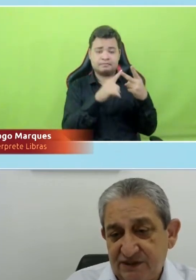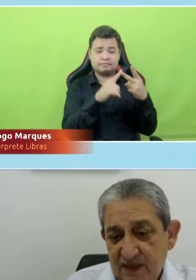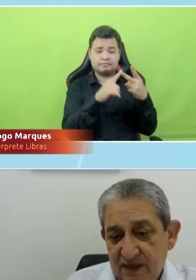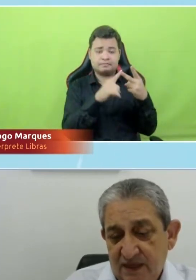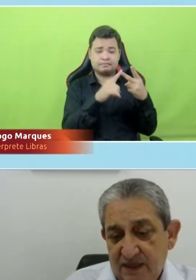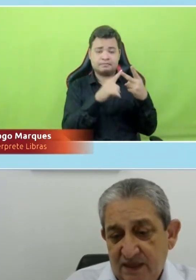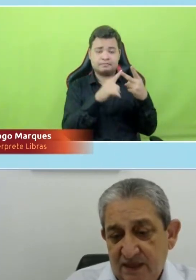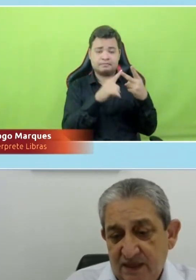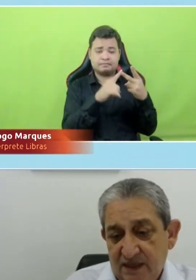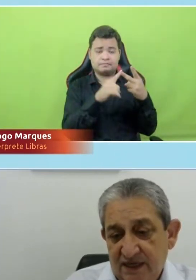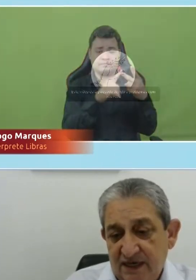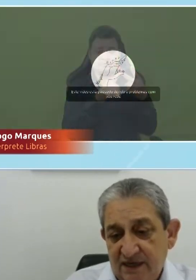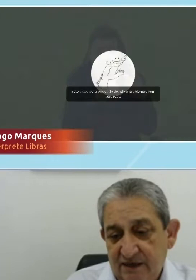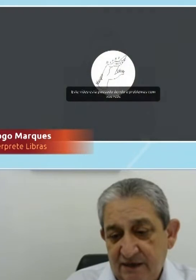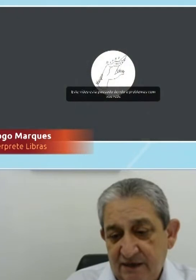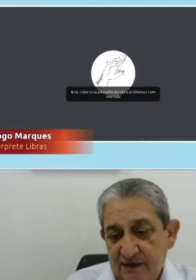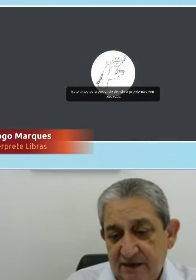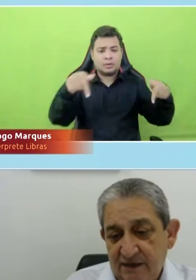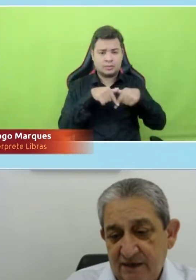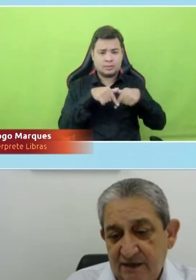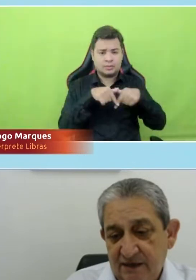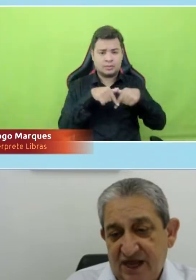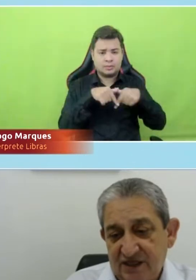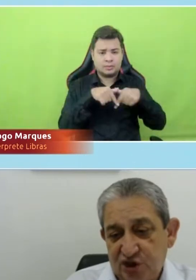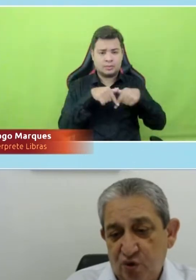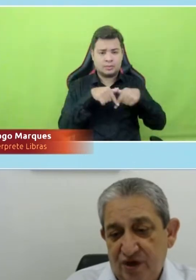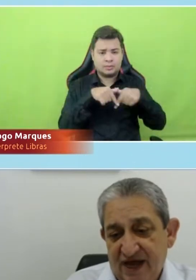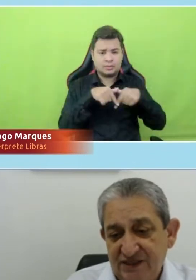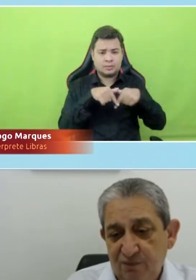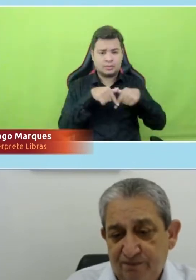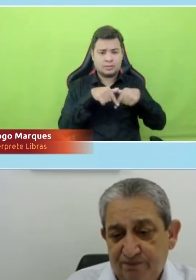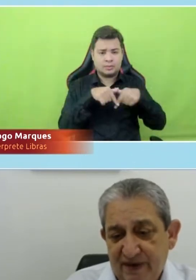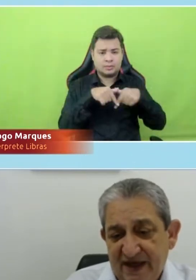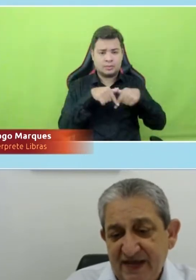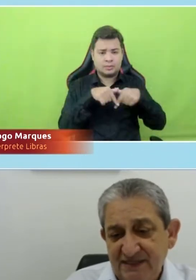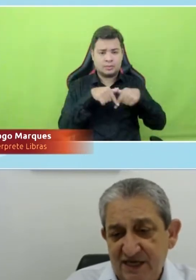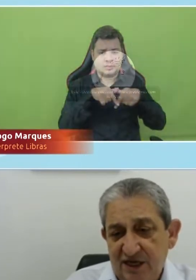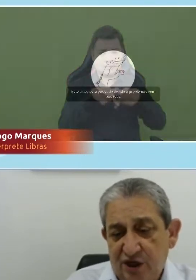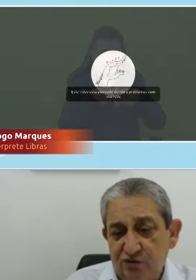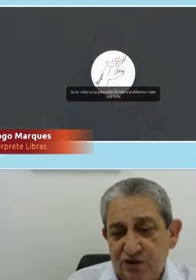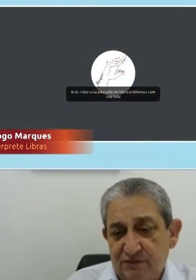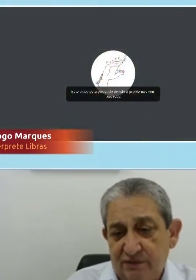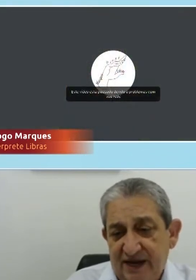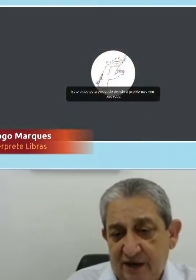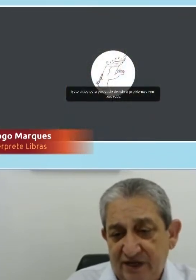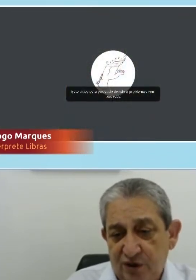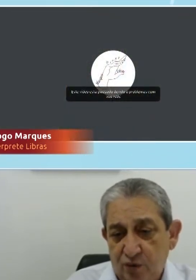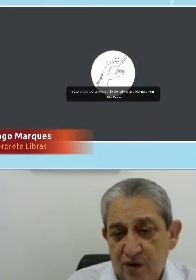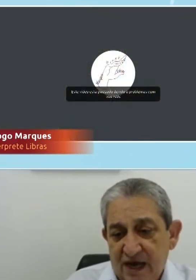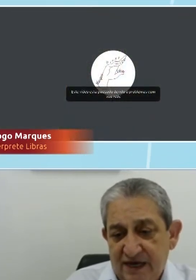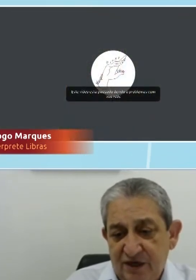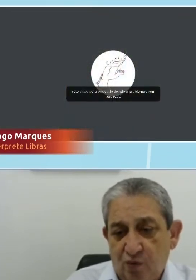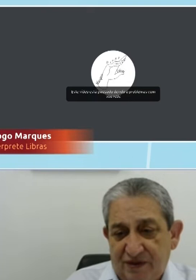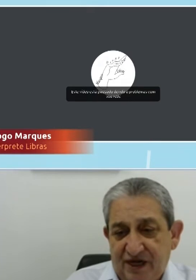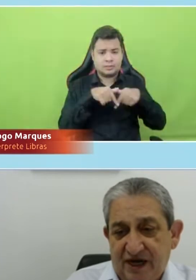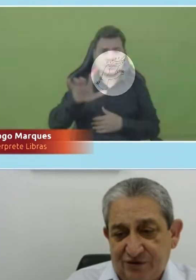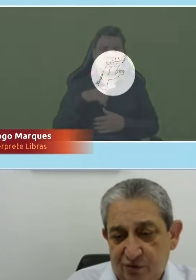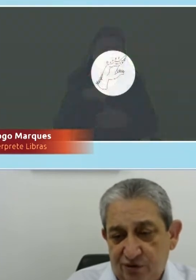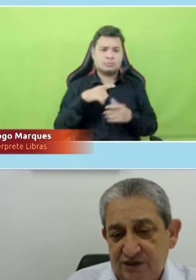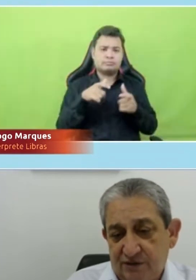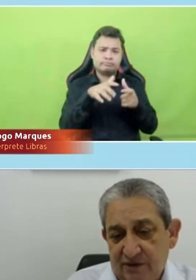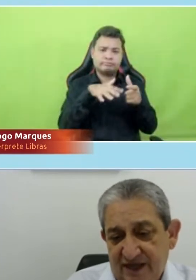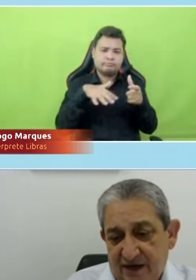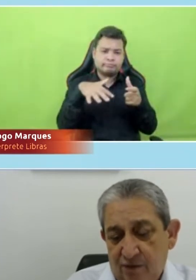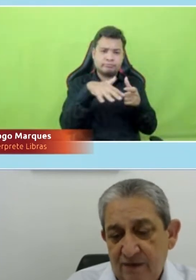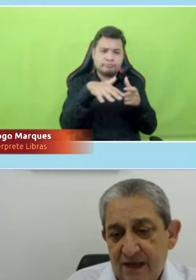Cidade, e ele abrange terras de Goiás e um pedacinho entrando no Distrito Federal, ali no quadrilátero do